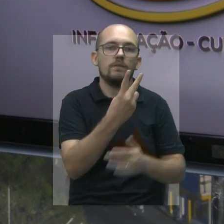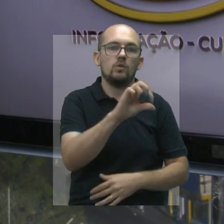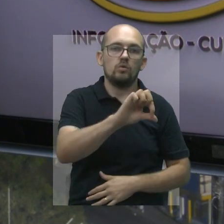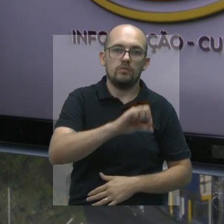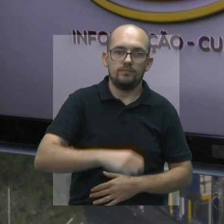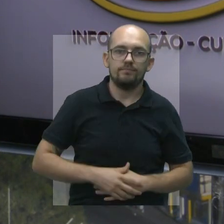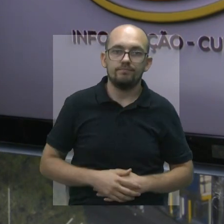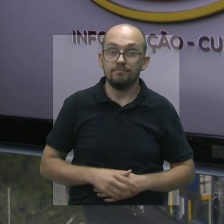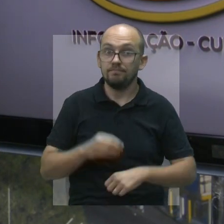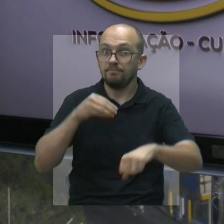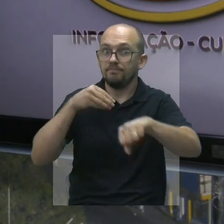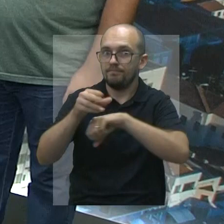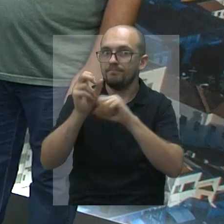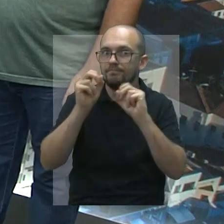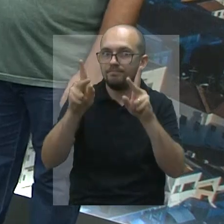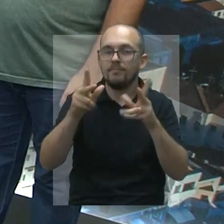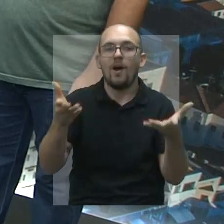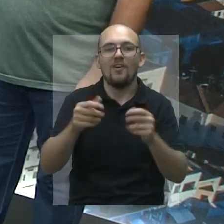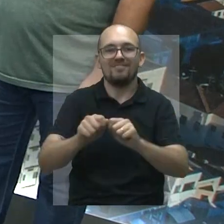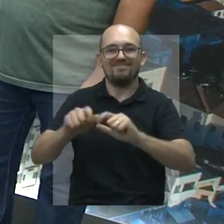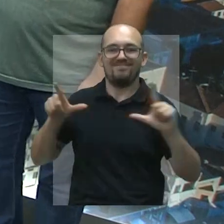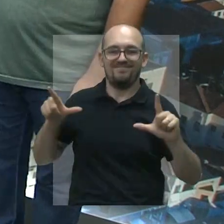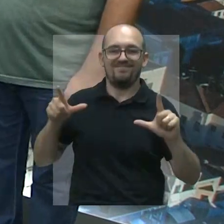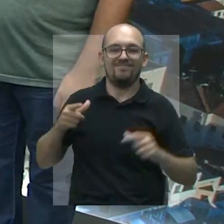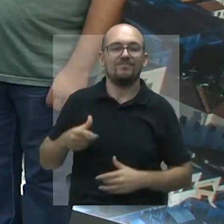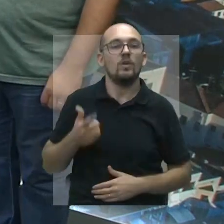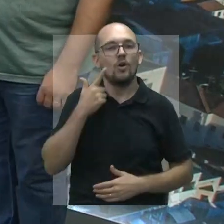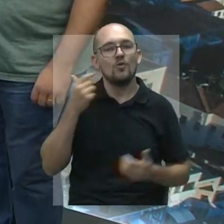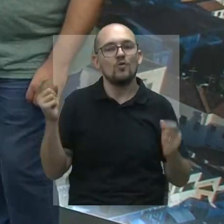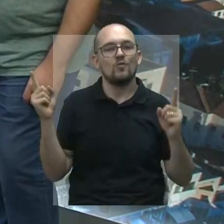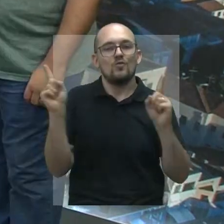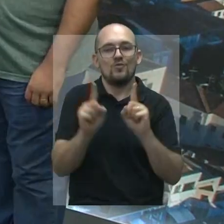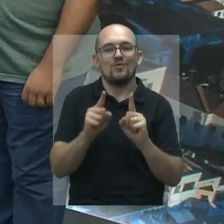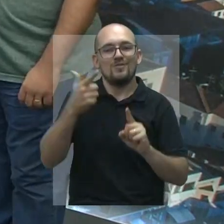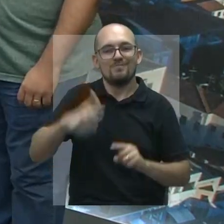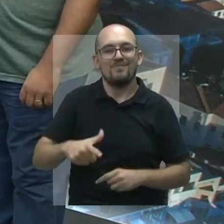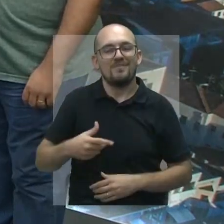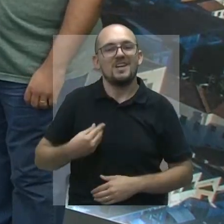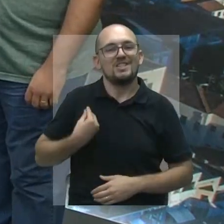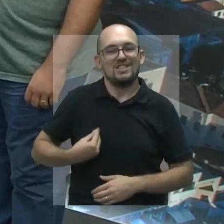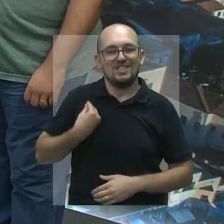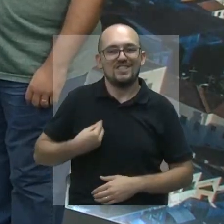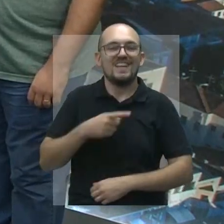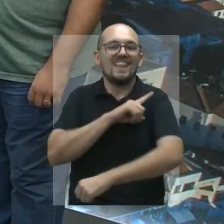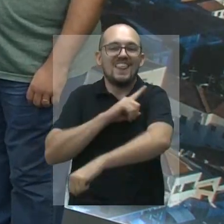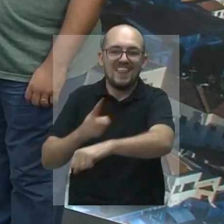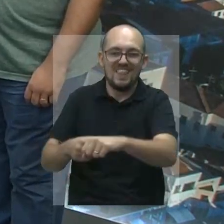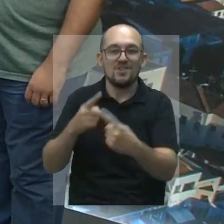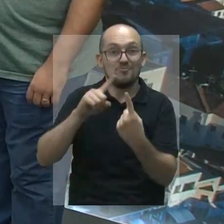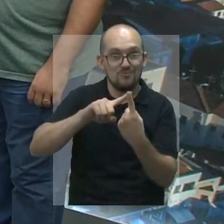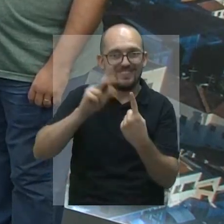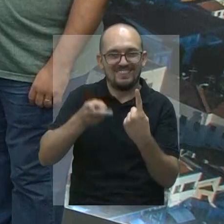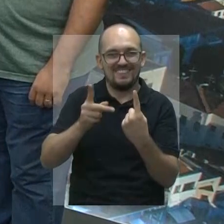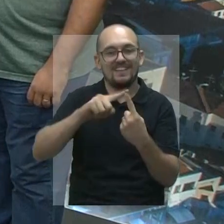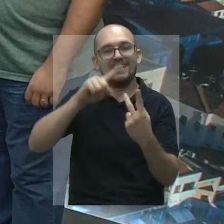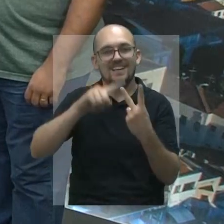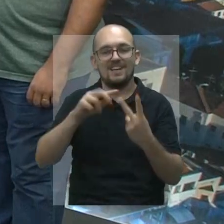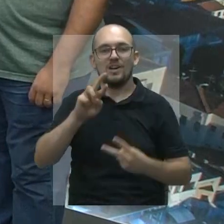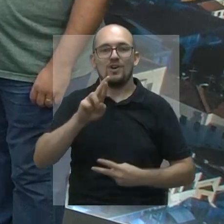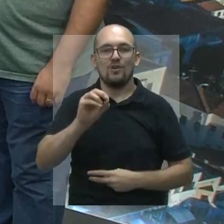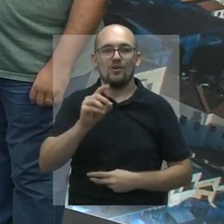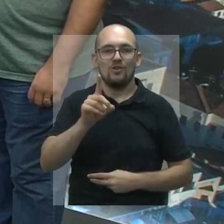anos. Dado o recado, eu vou abrir a tela agora porque a gente tem mais que um convidado. Além do Danilo Gato, hoje a gente está recebendo o Rodrigo